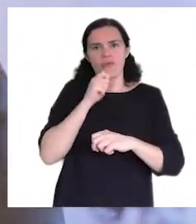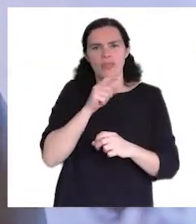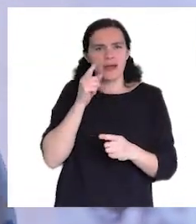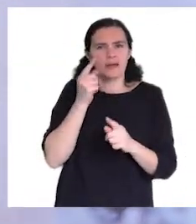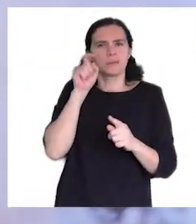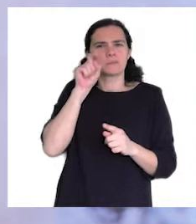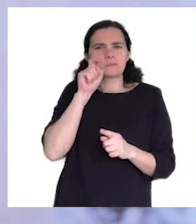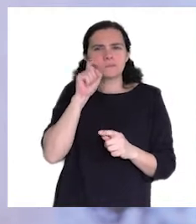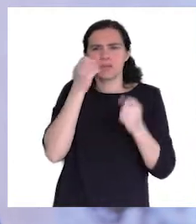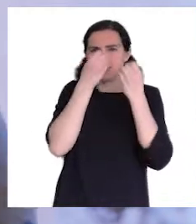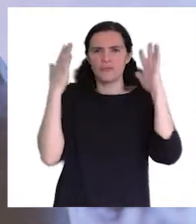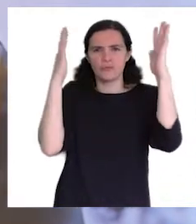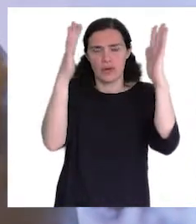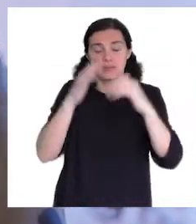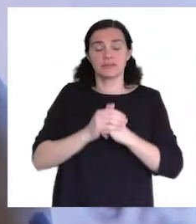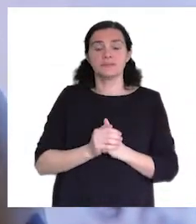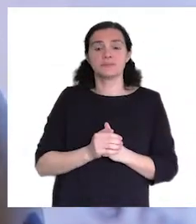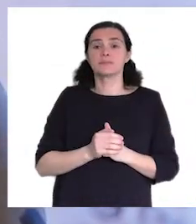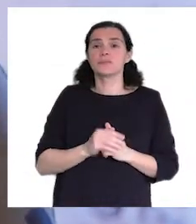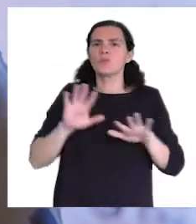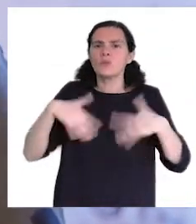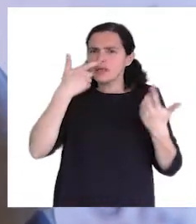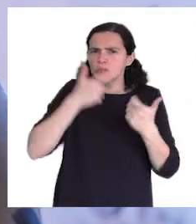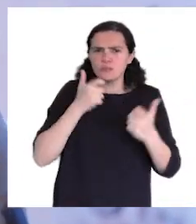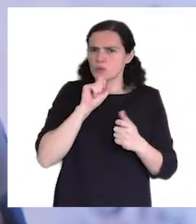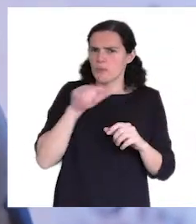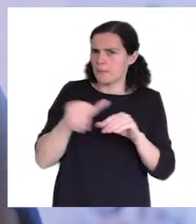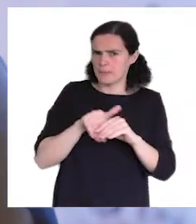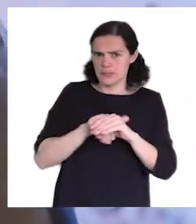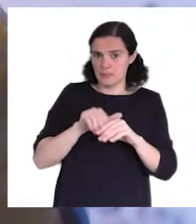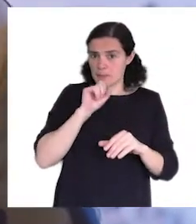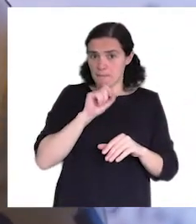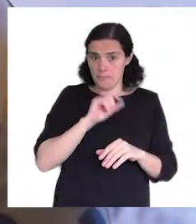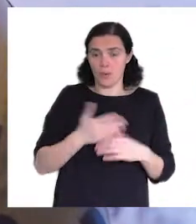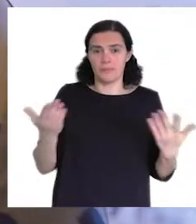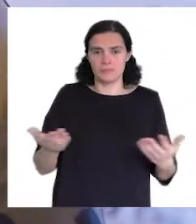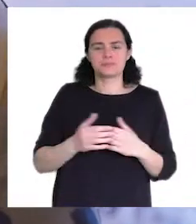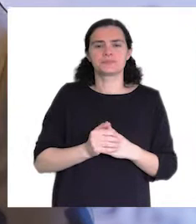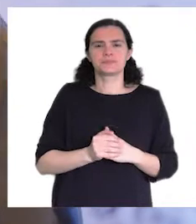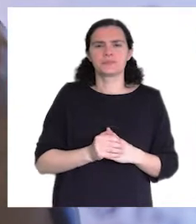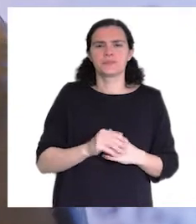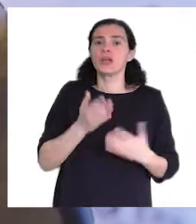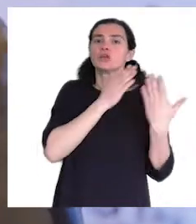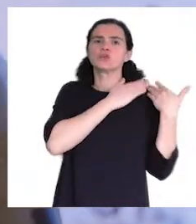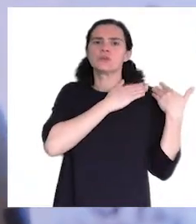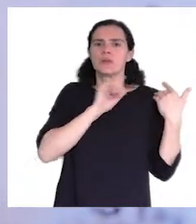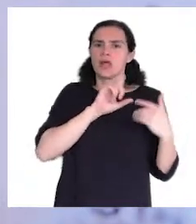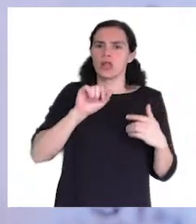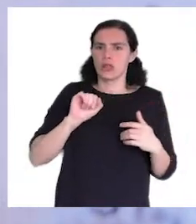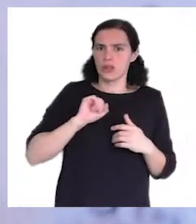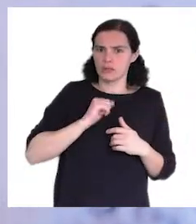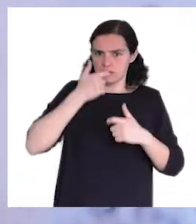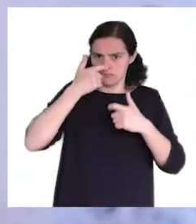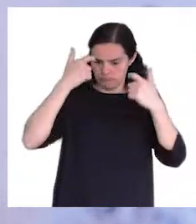de conservação da floresta e que qualquer cidadão se pode envolver. É, portanto, é a nossa